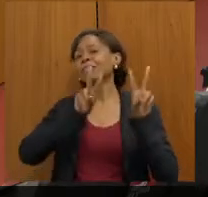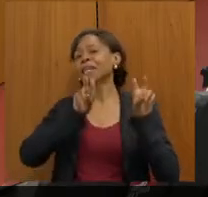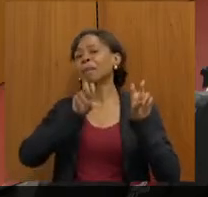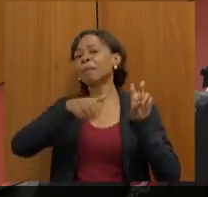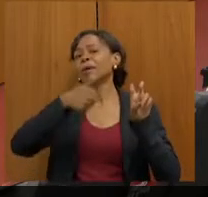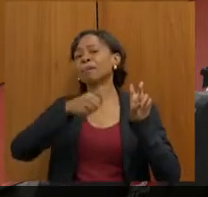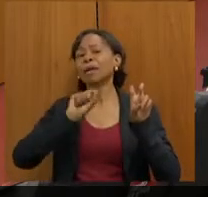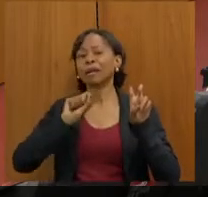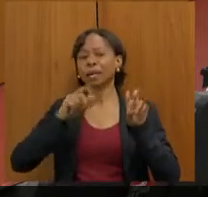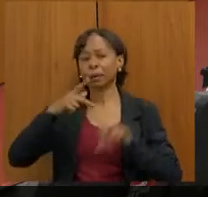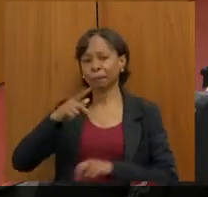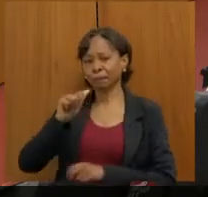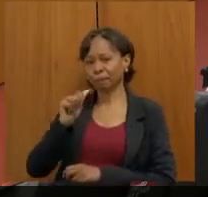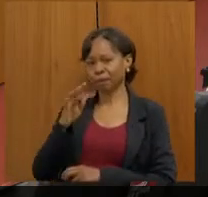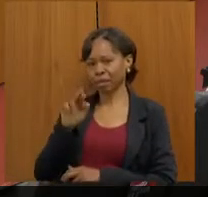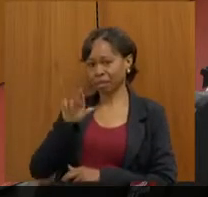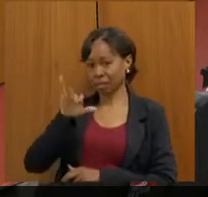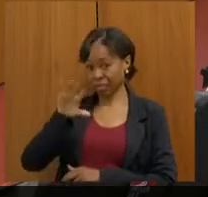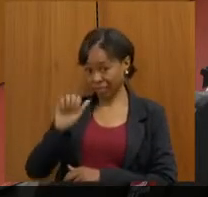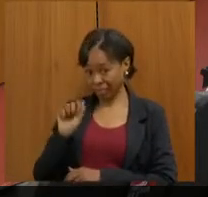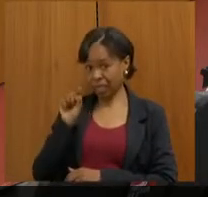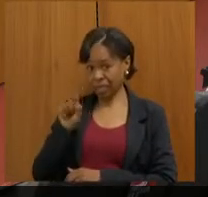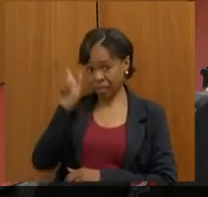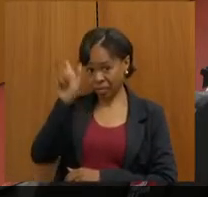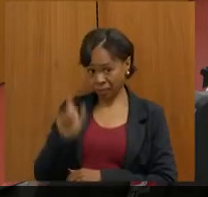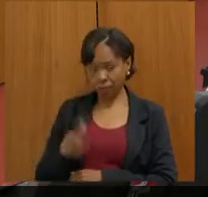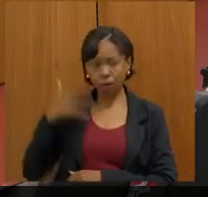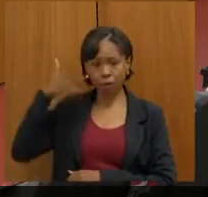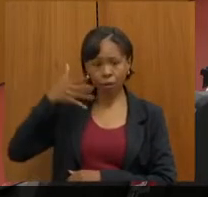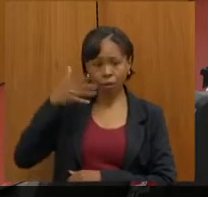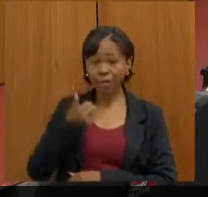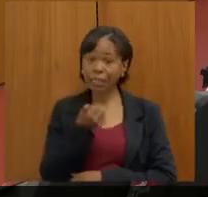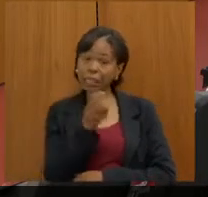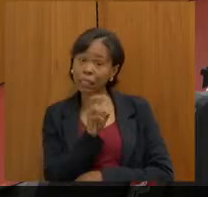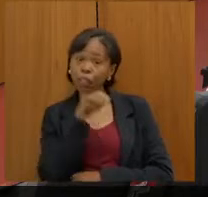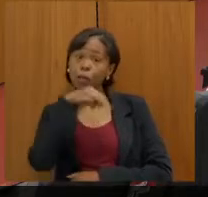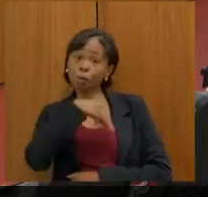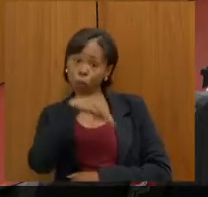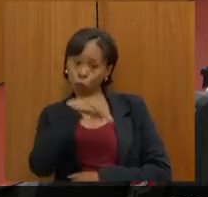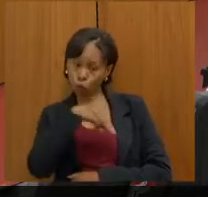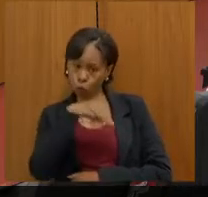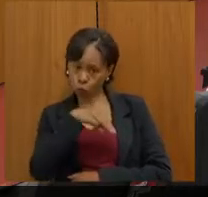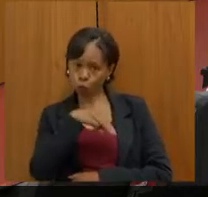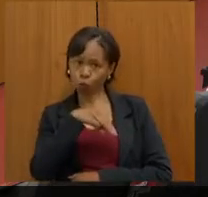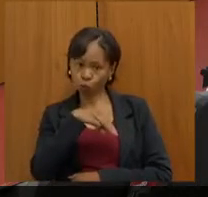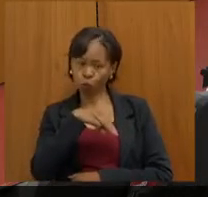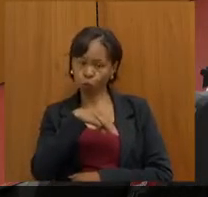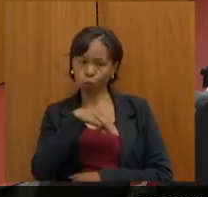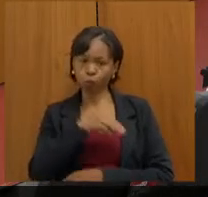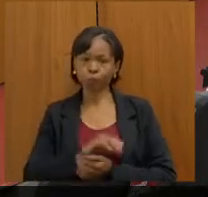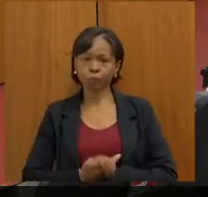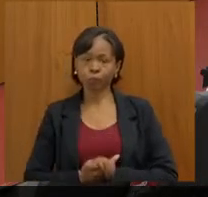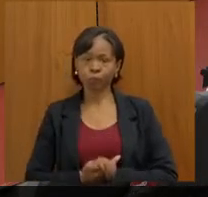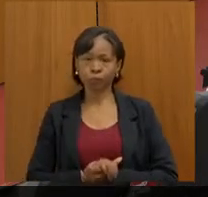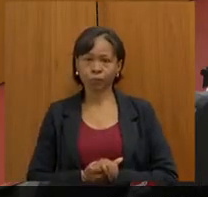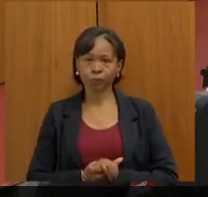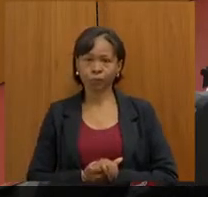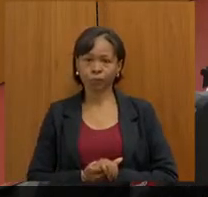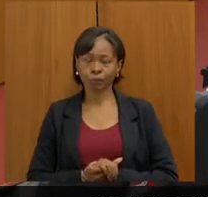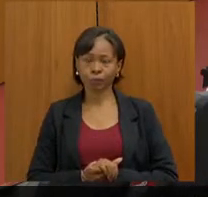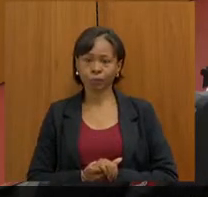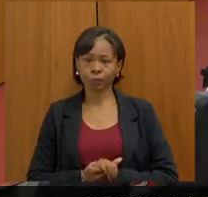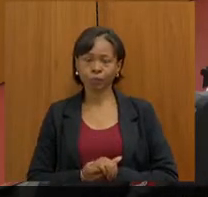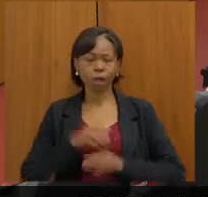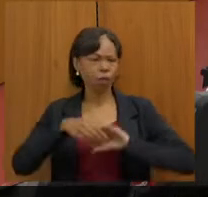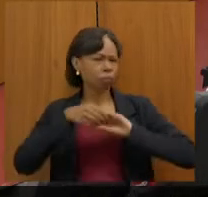palavra Doutora Patrícia bico qui que disporá de 15 minutos para suas apresentações dispensada a formalidade da saudações